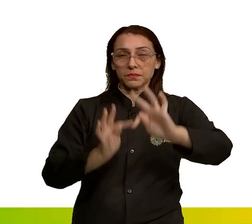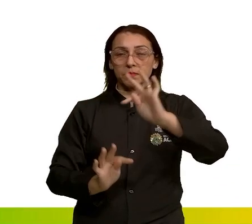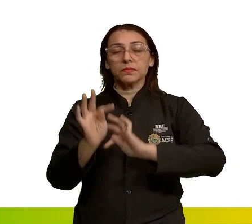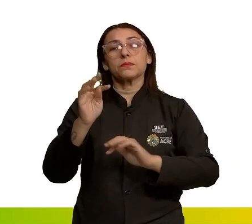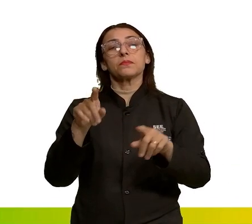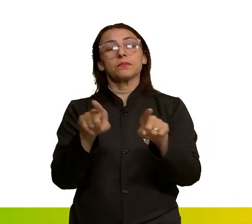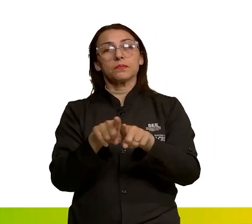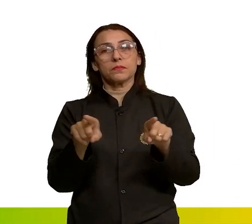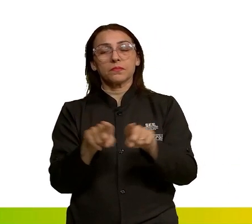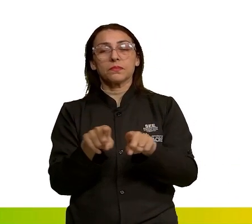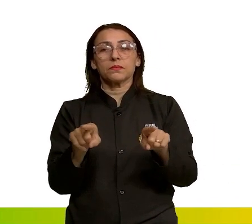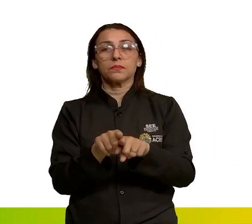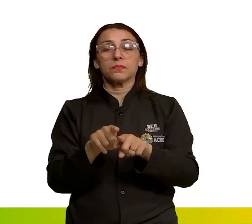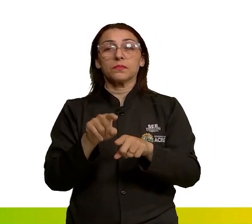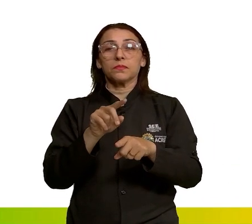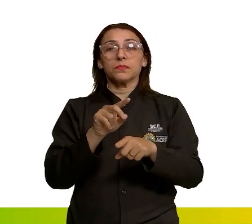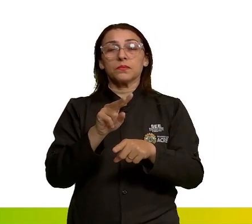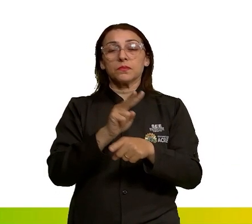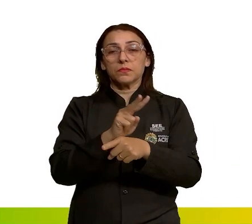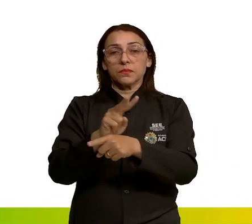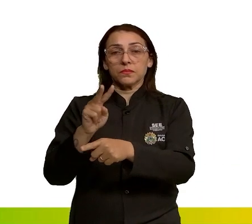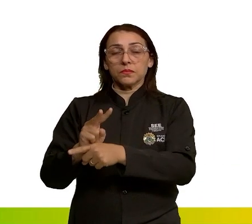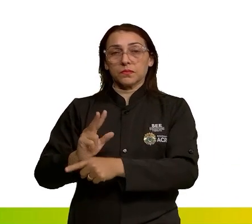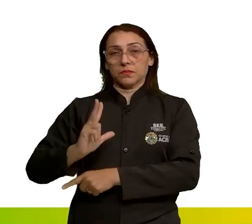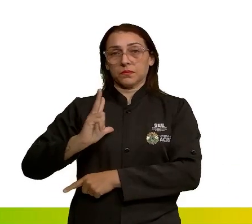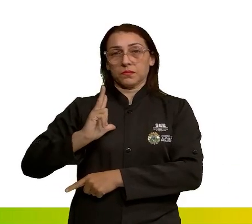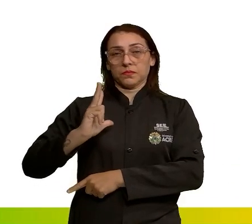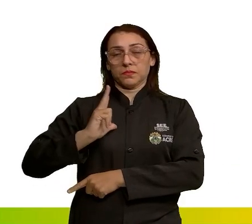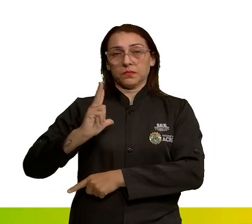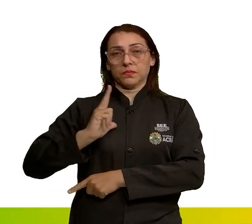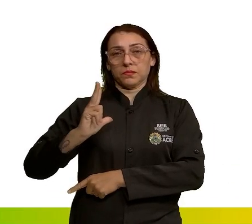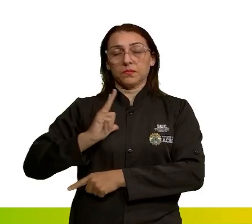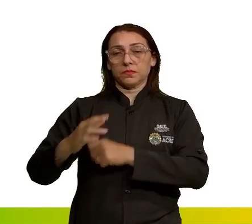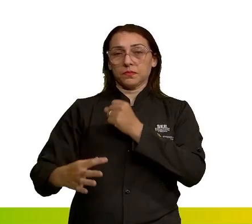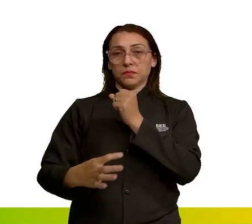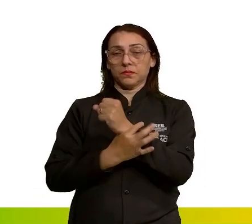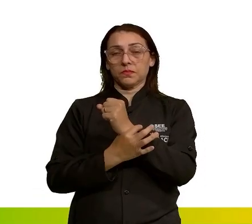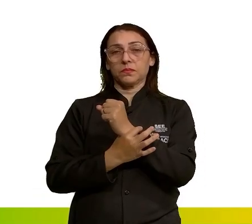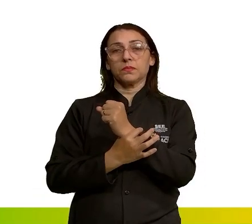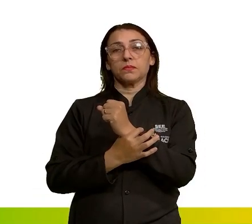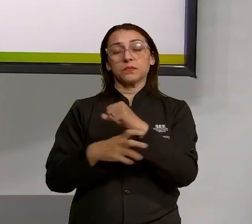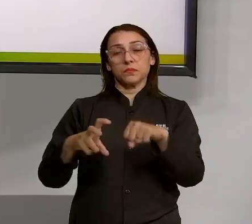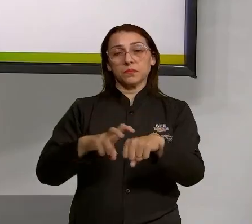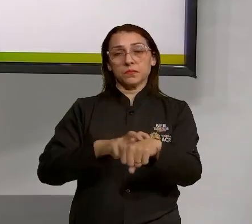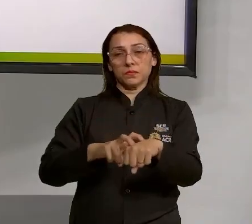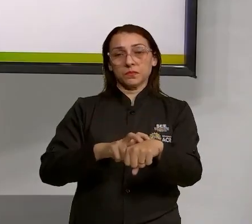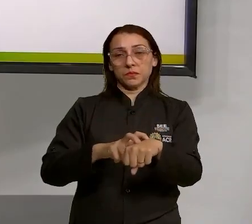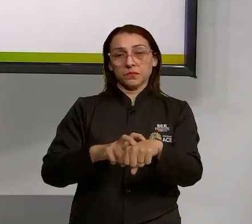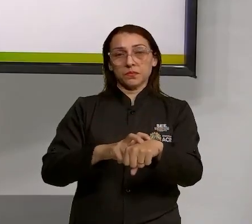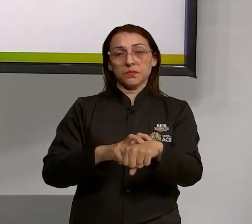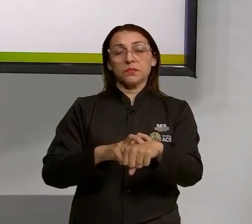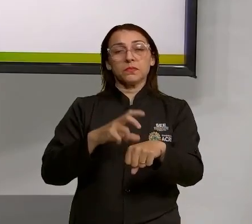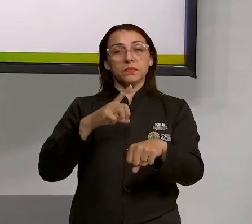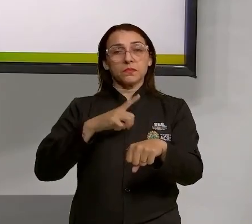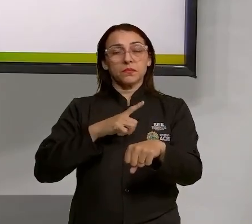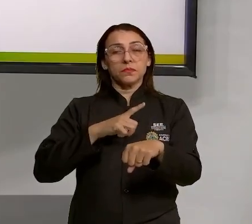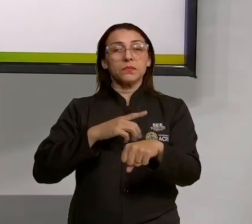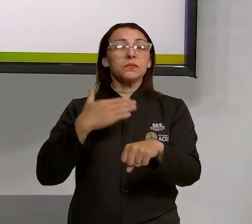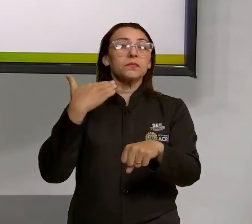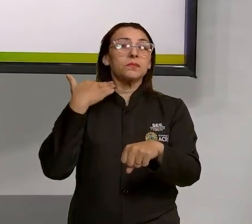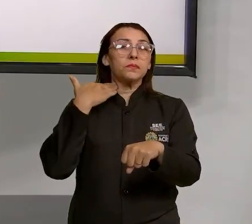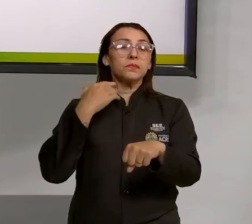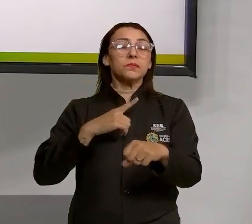bem como sobre os cuidados com a privacidade e a segurança online. Então, muitas vezes a gente tem uma conta bancária, tem